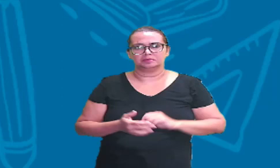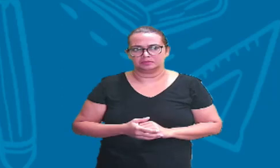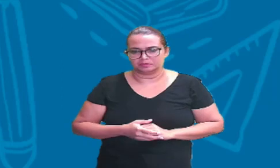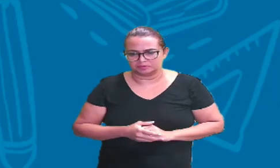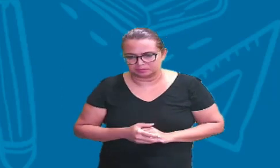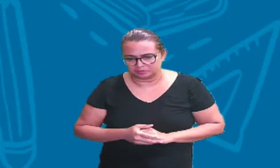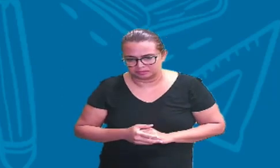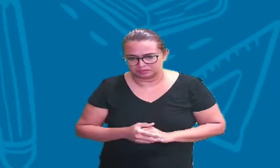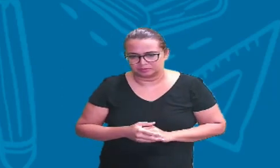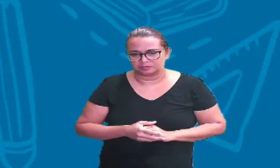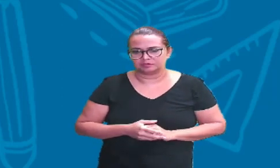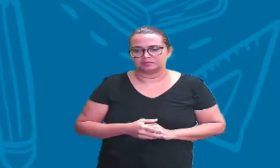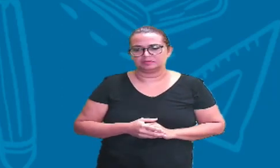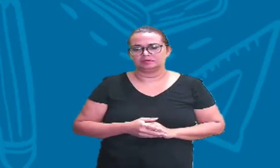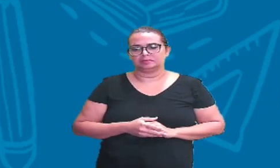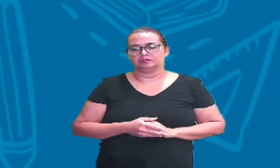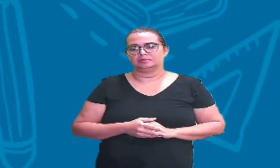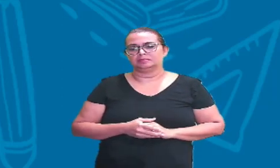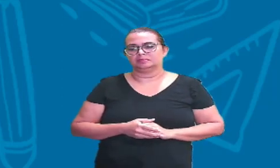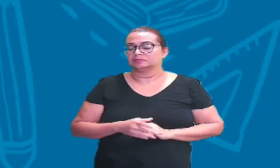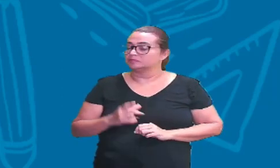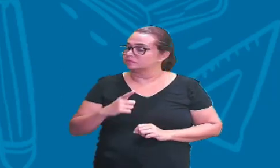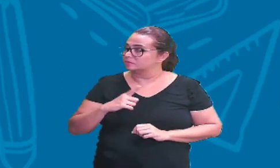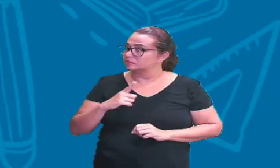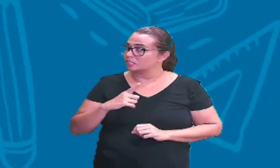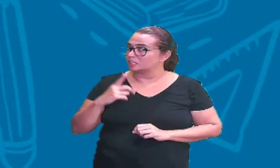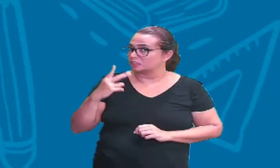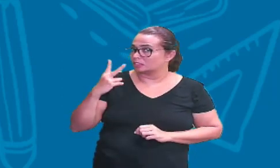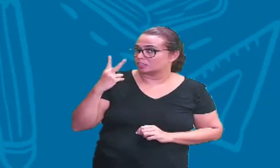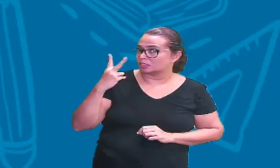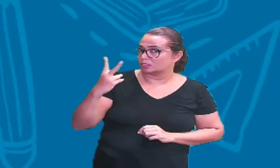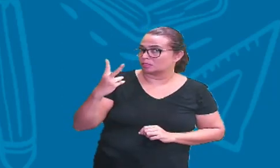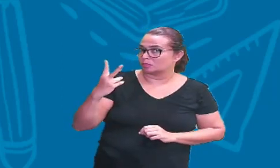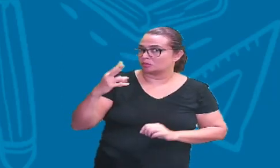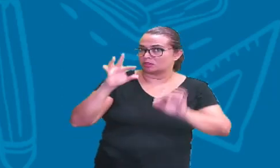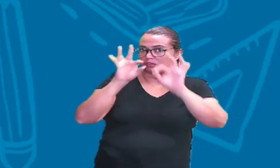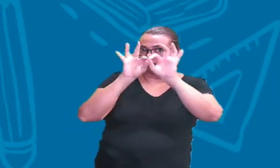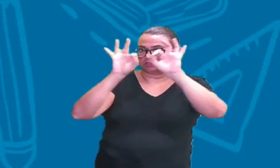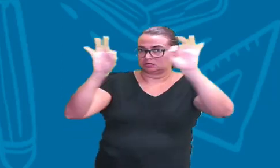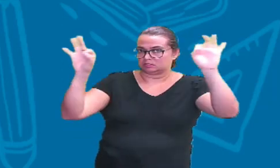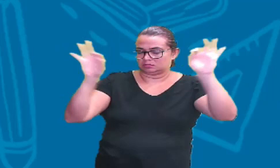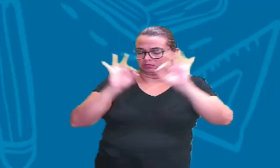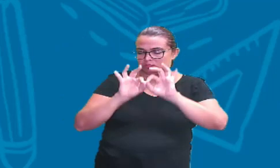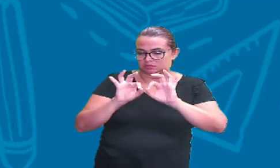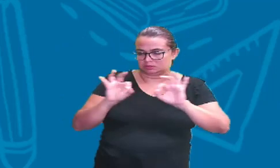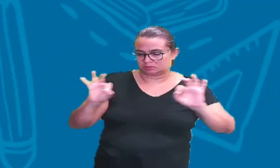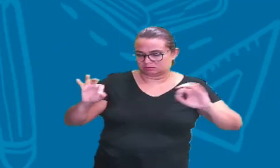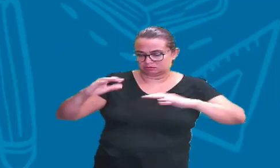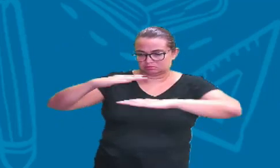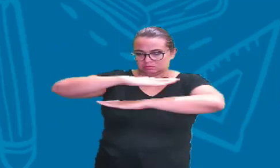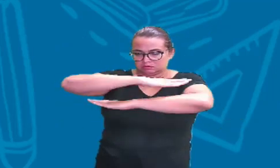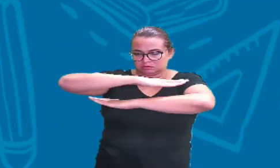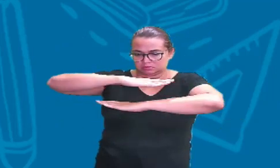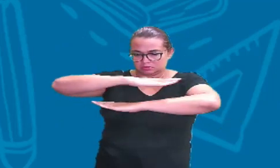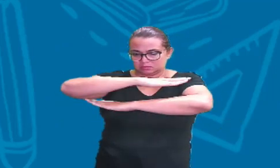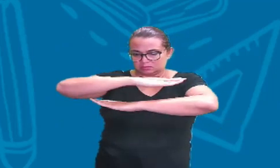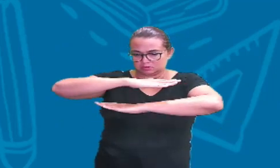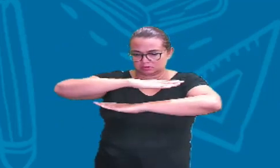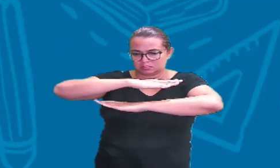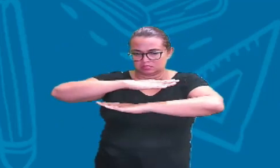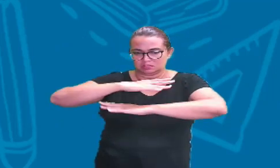mais são do que duas retas que possuem a mesma